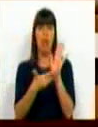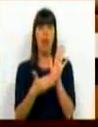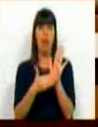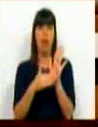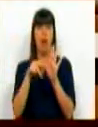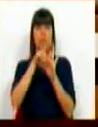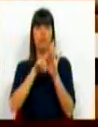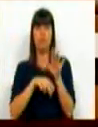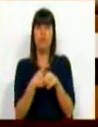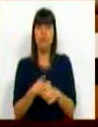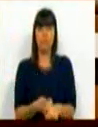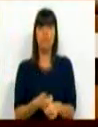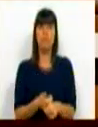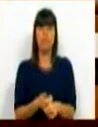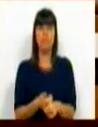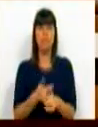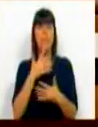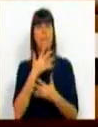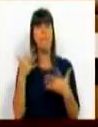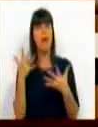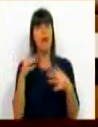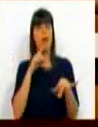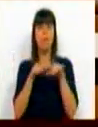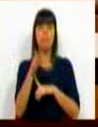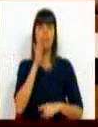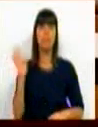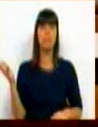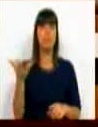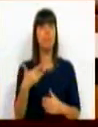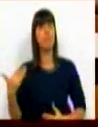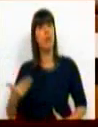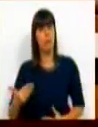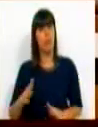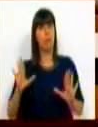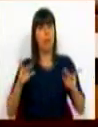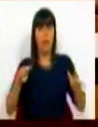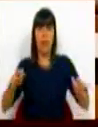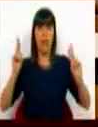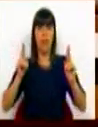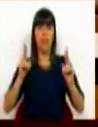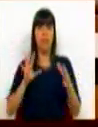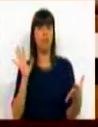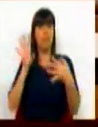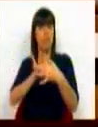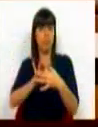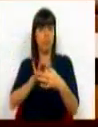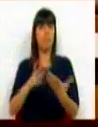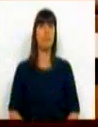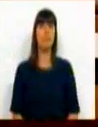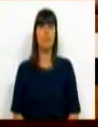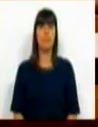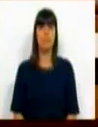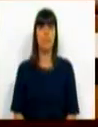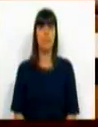e regimental por uma maioria dos deputados que legítima e livremente se associou.